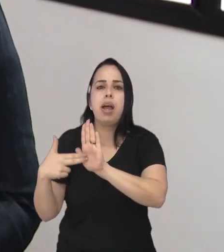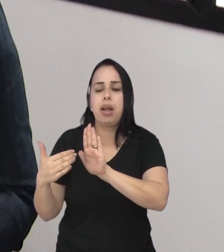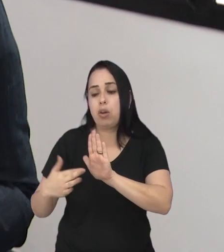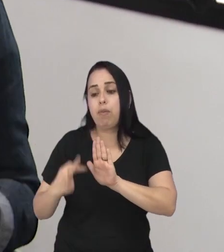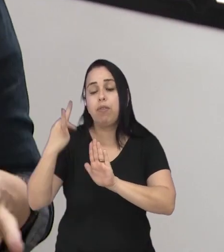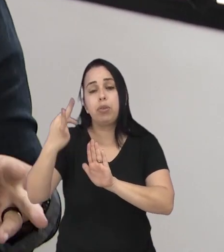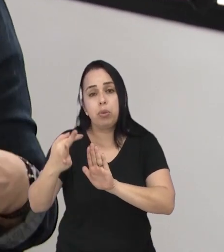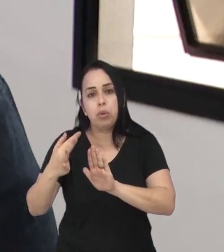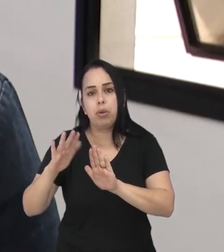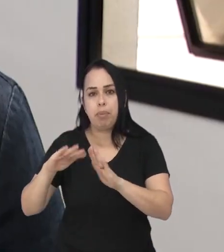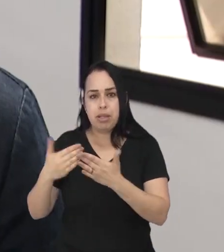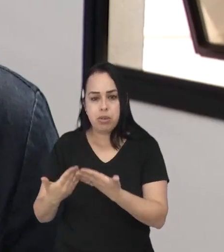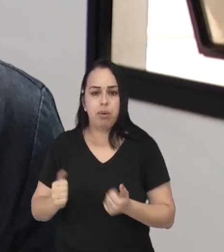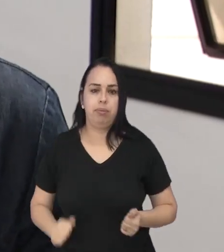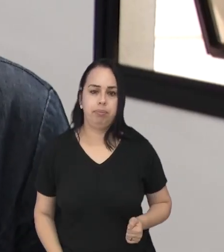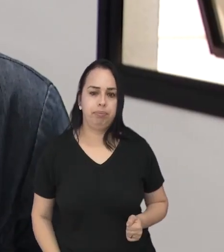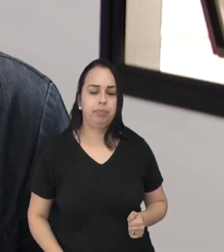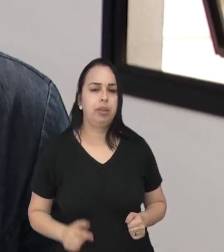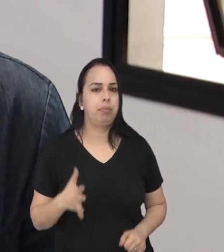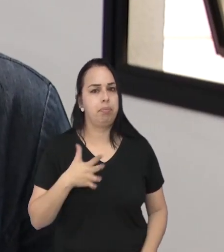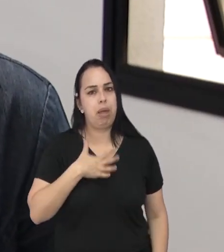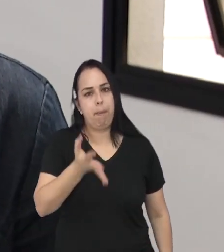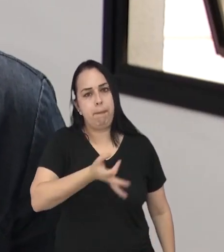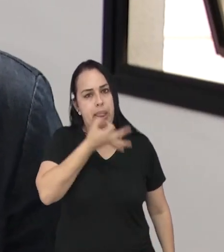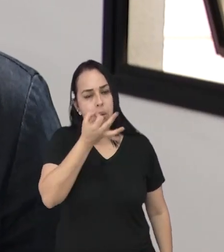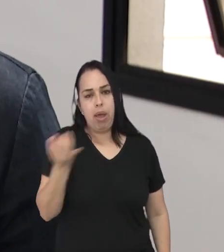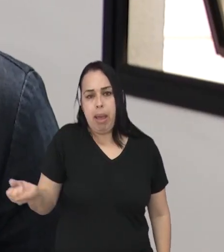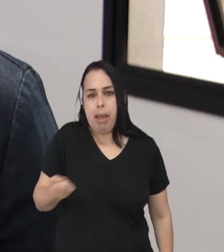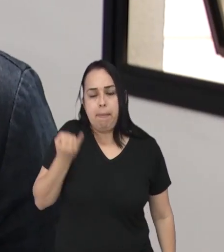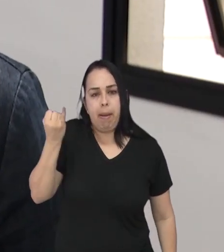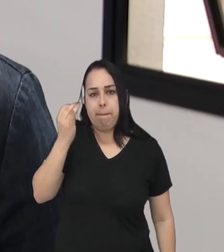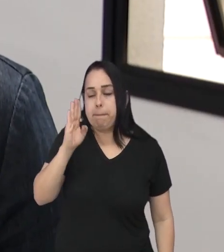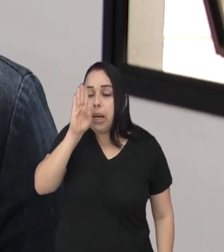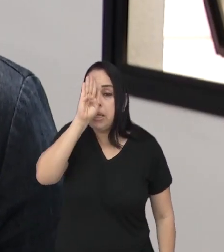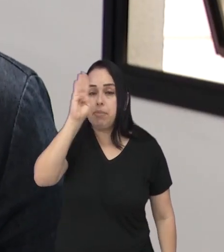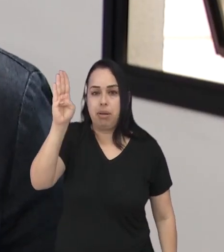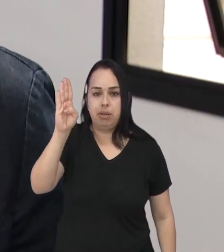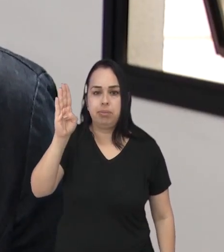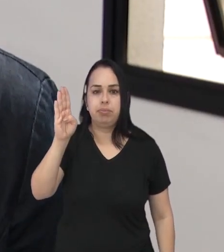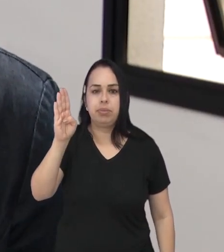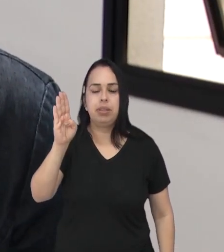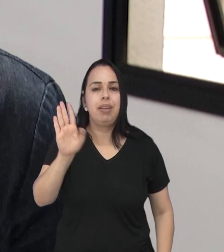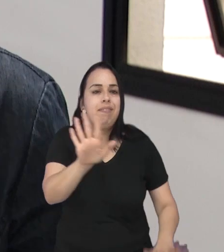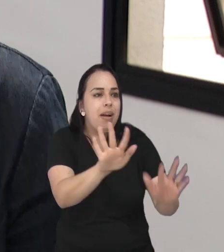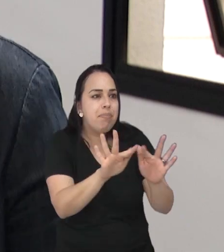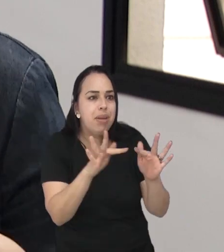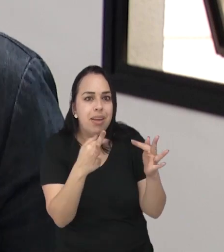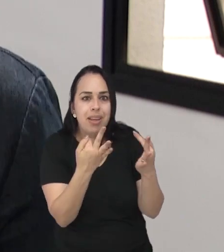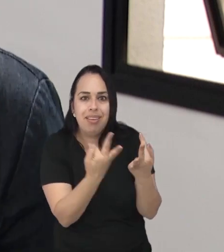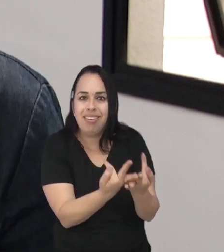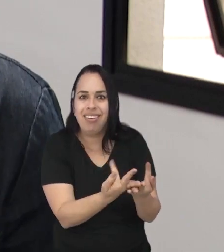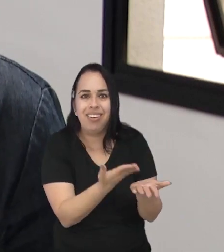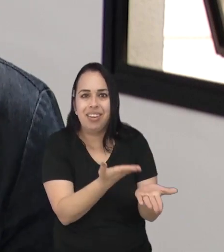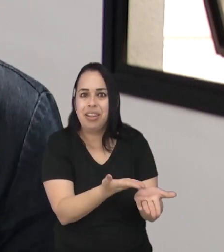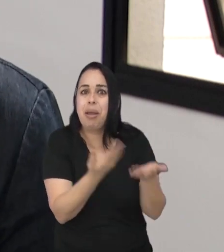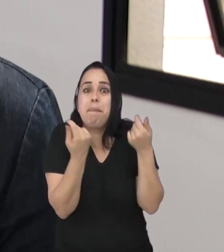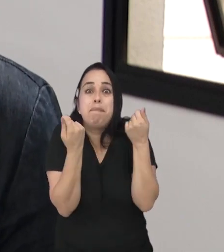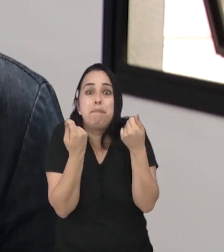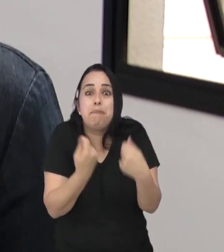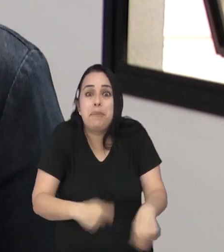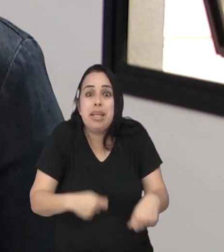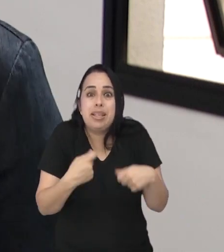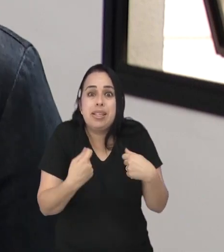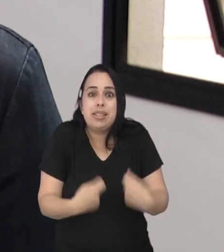da educação na cidade. Eu acho importante, né? E assim, principalmente tem família